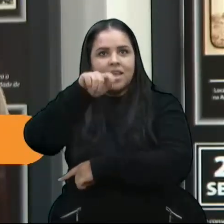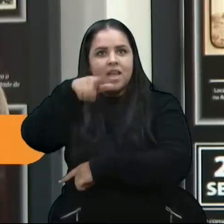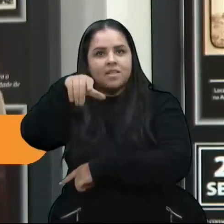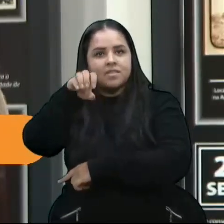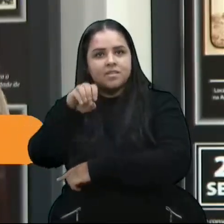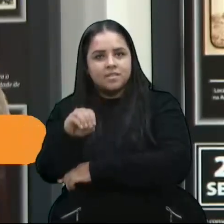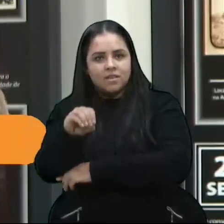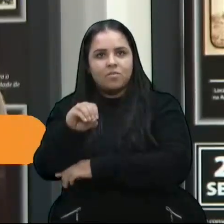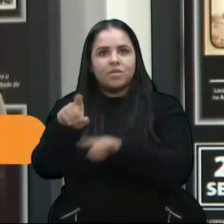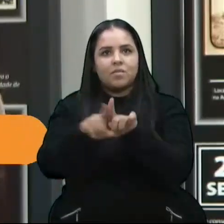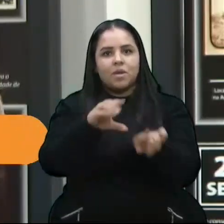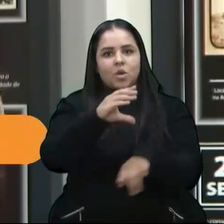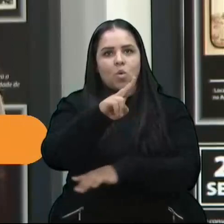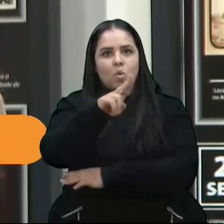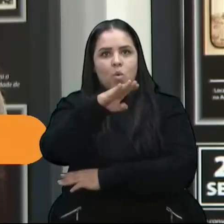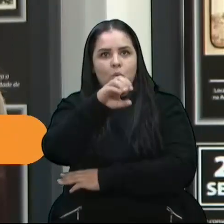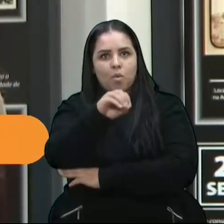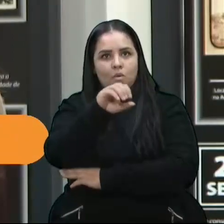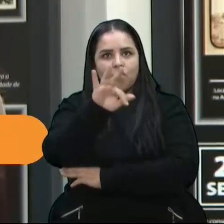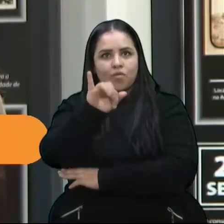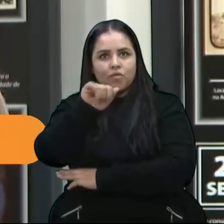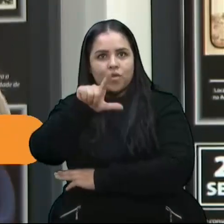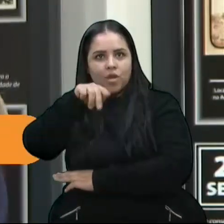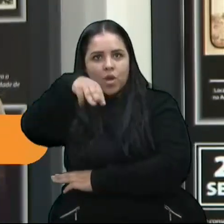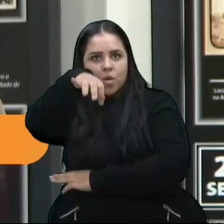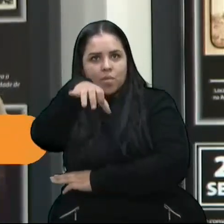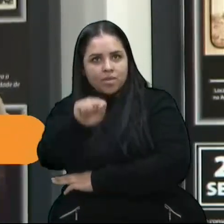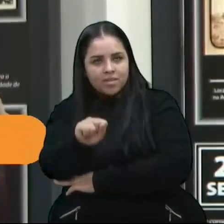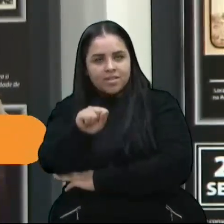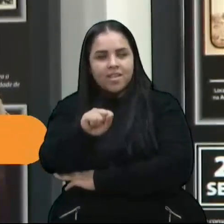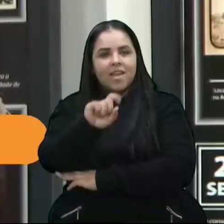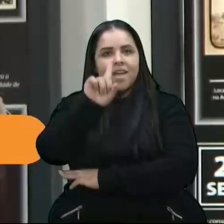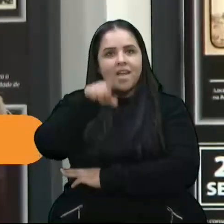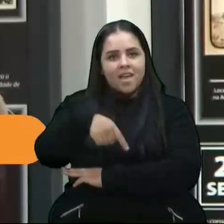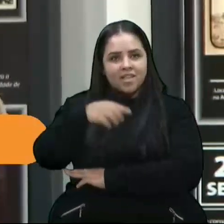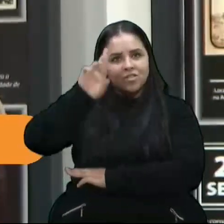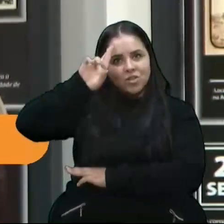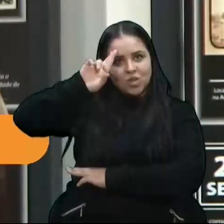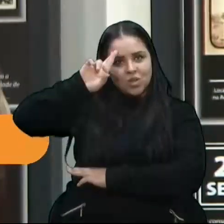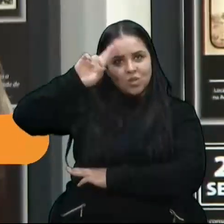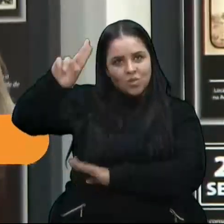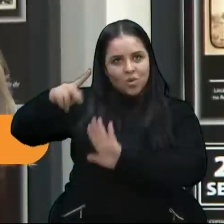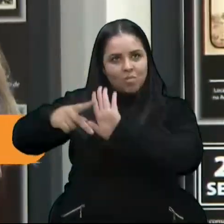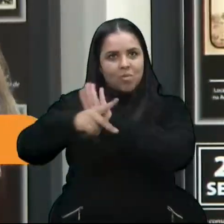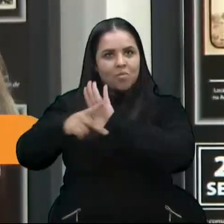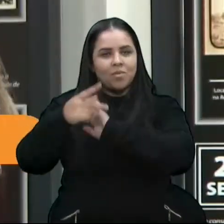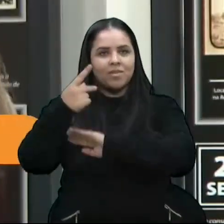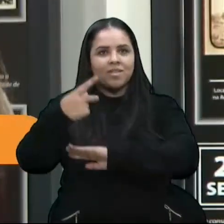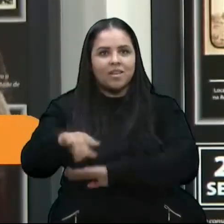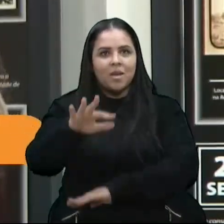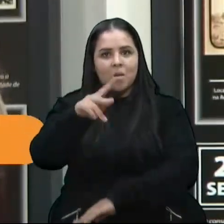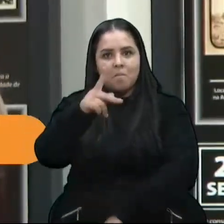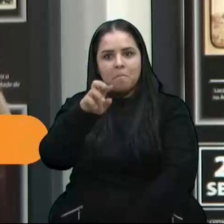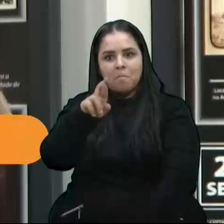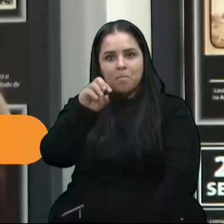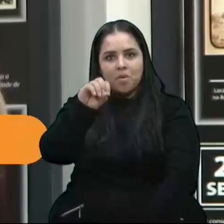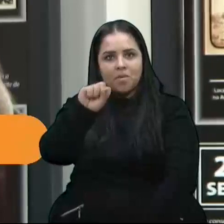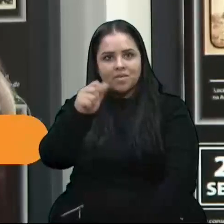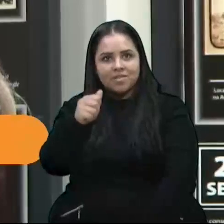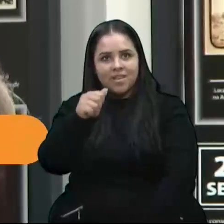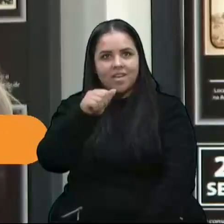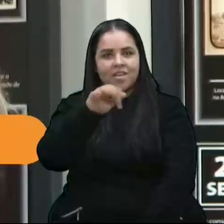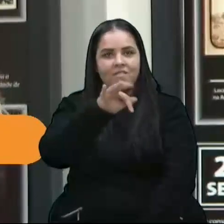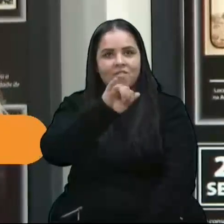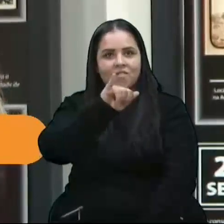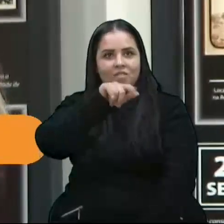Filmes. Atualmente é sócio-diretor da Prosa Filmes. Temos ainda uma mulher